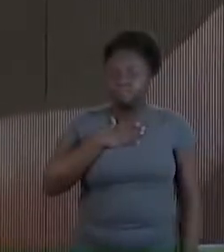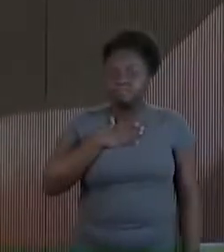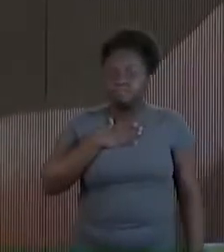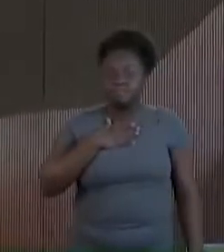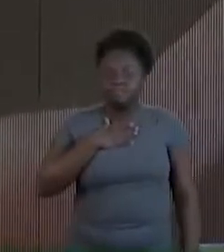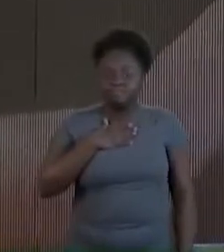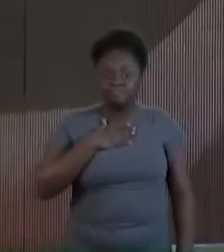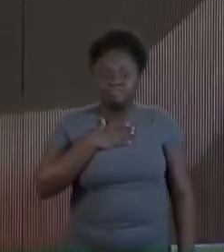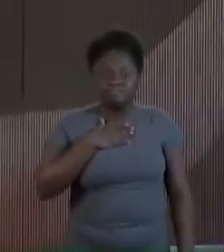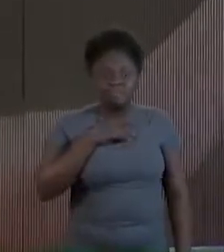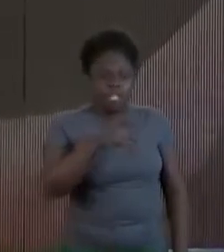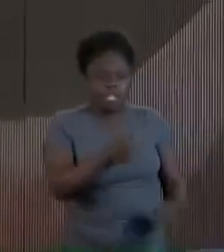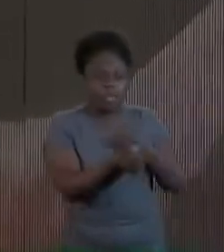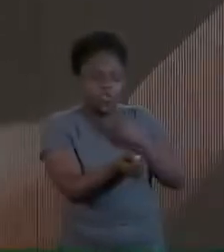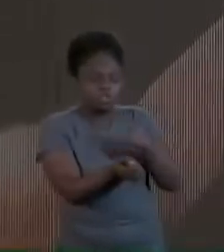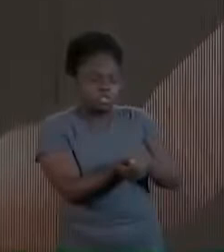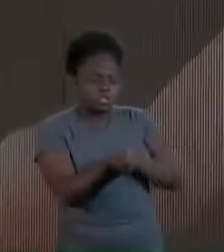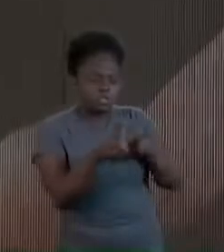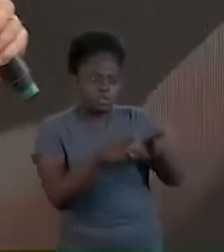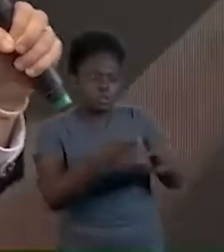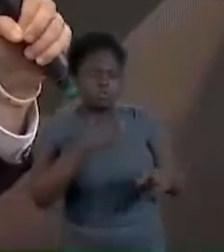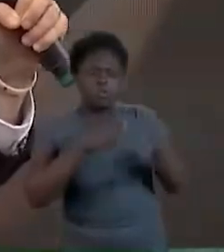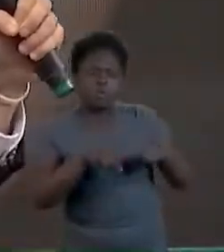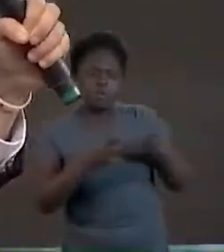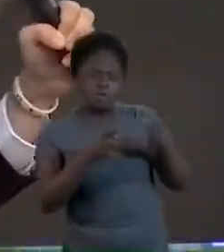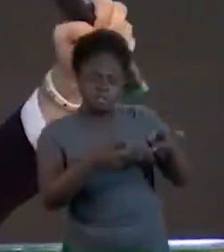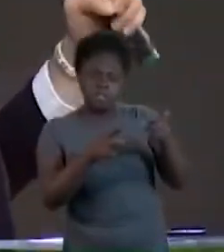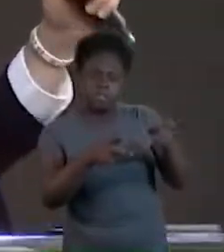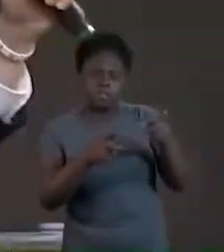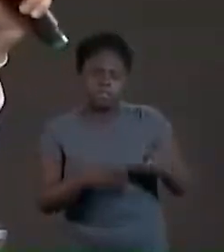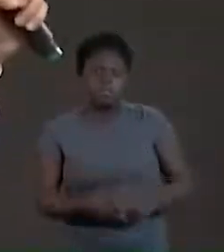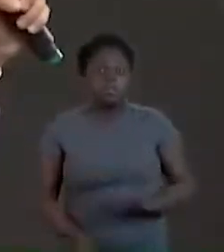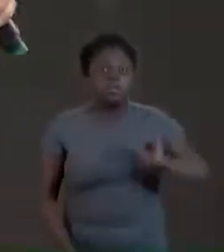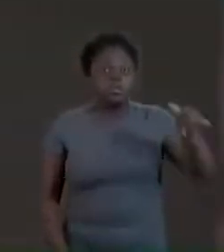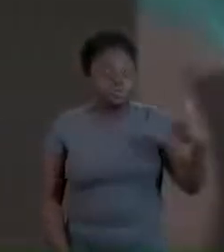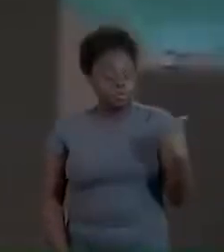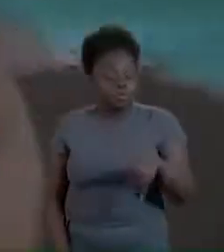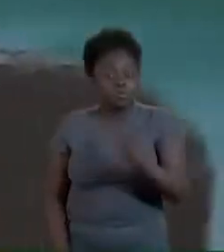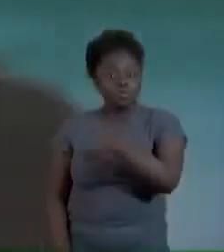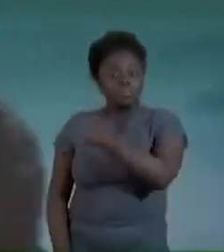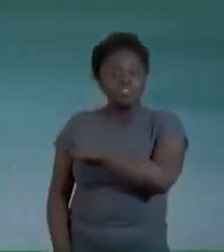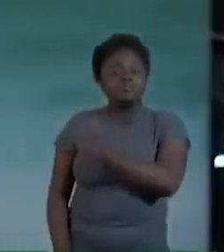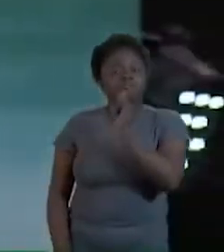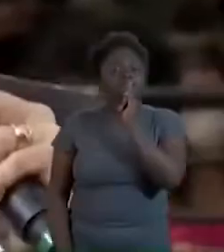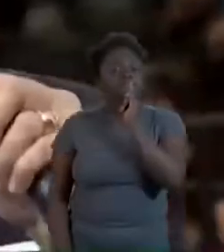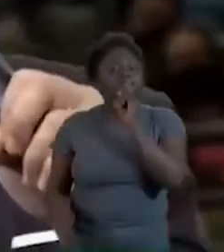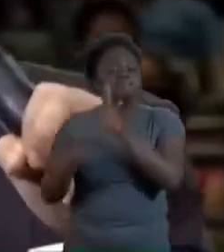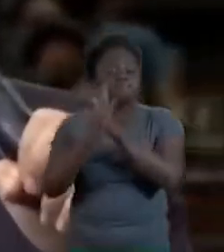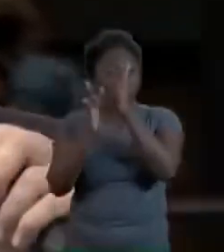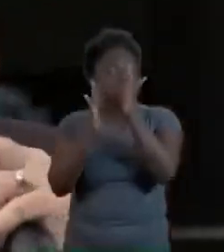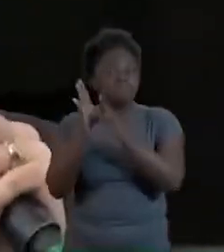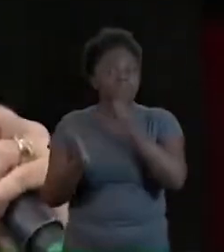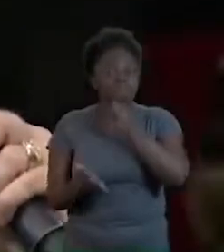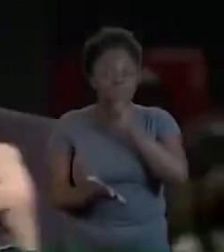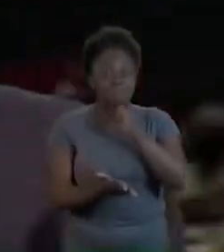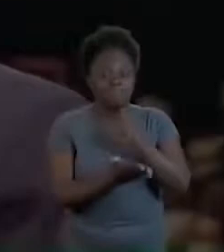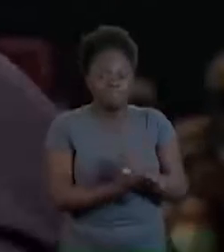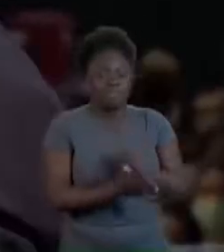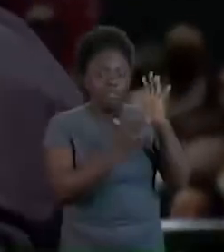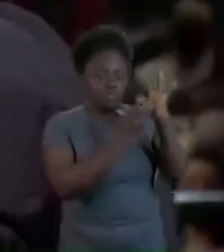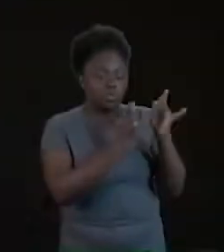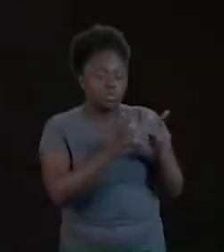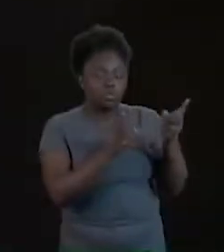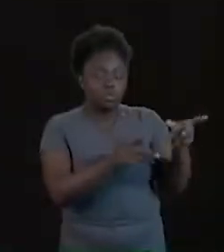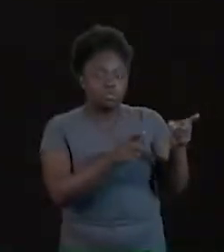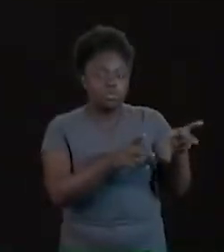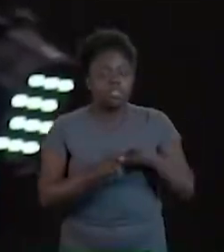Esse menino é sangue do nosso sangue, mas a gente vende ele. José, gente, é um exemplo de Jesus. No Velho Testamento, ele foi vendido como Jesus